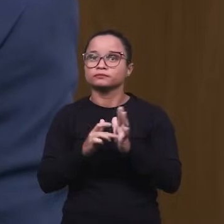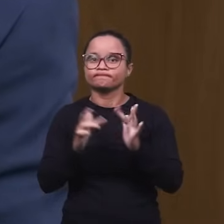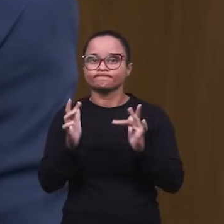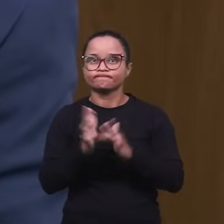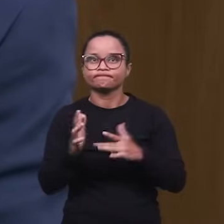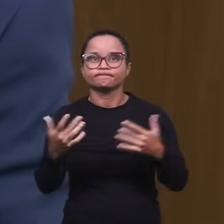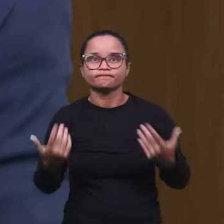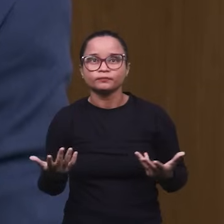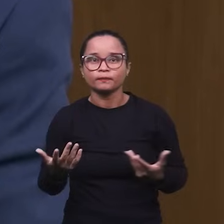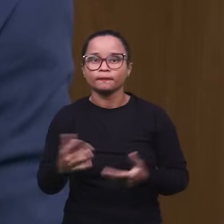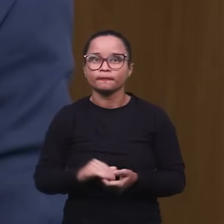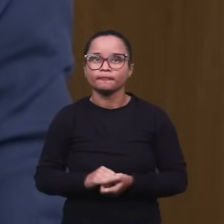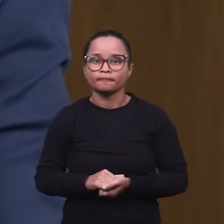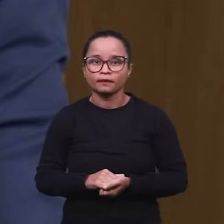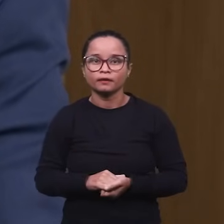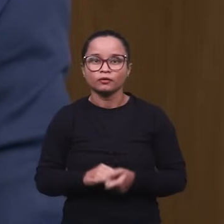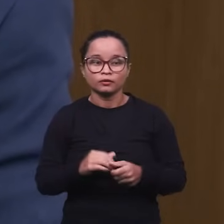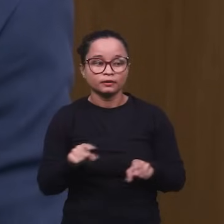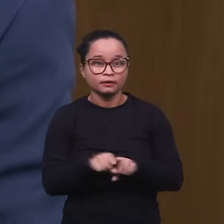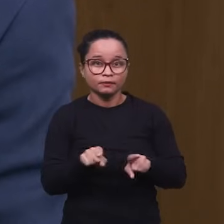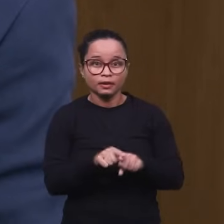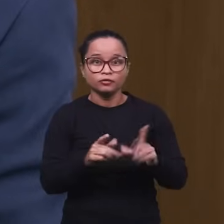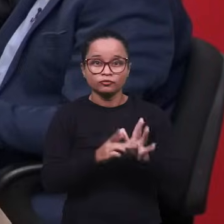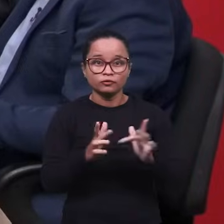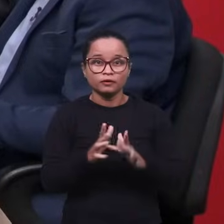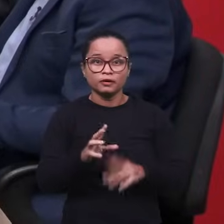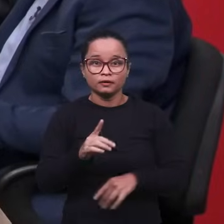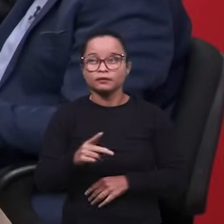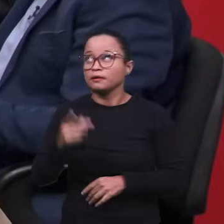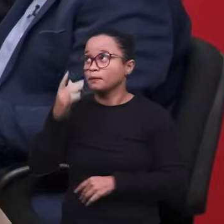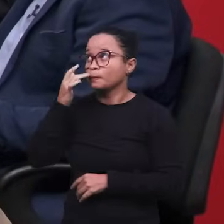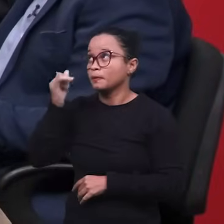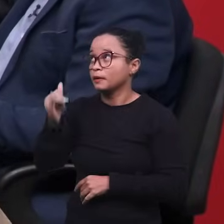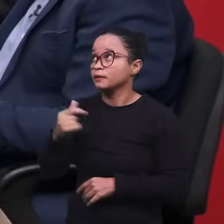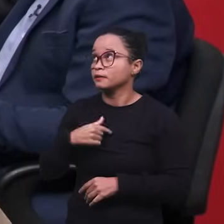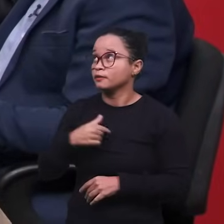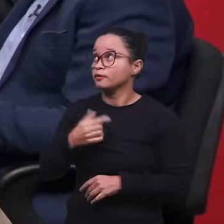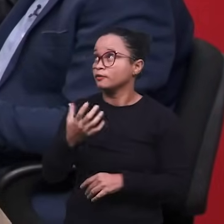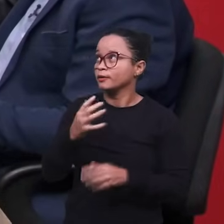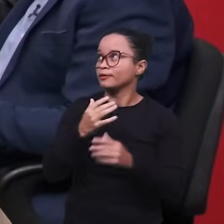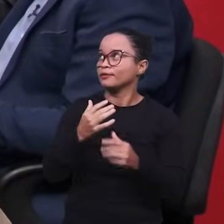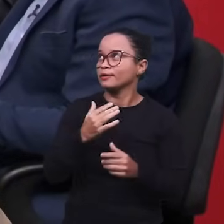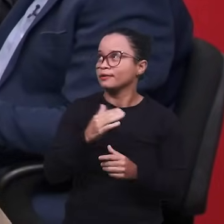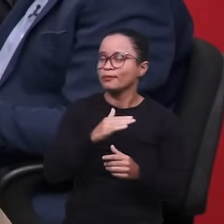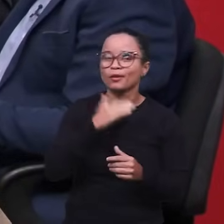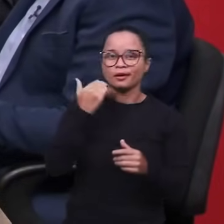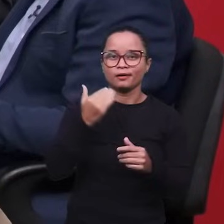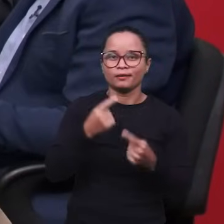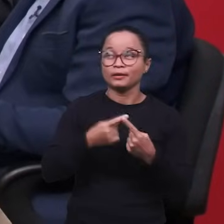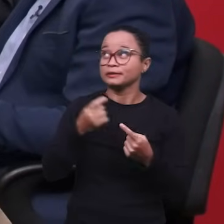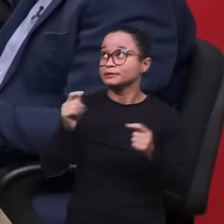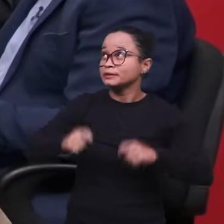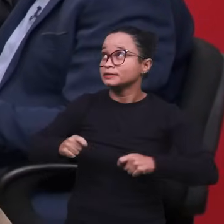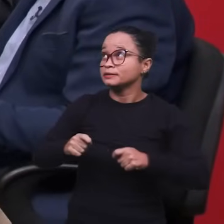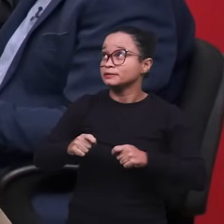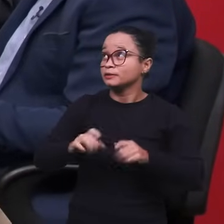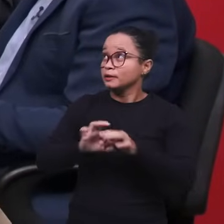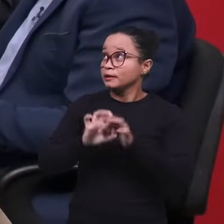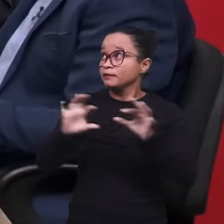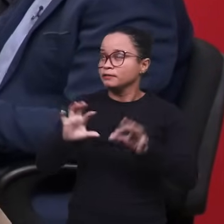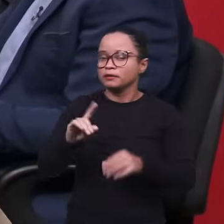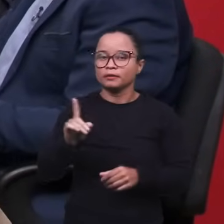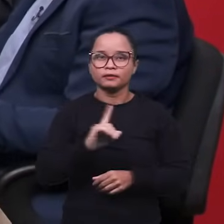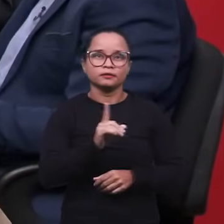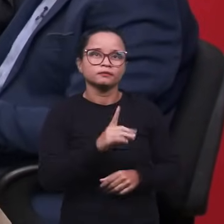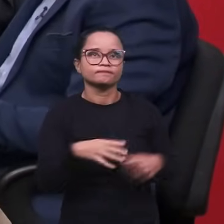né? Pai, se possível... Faça de mim esse cálice. A árvore da ciência do bem e do mal era um não que foi estabelecido. Era um não.